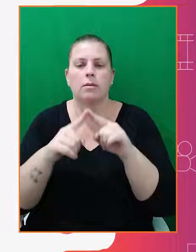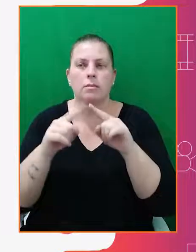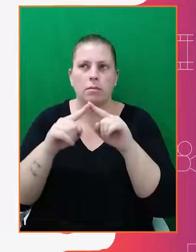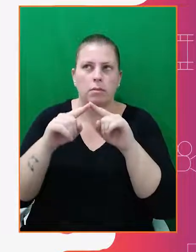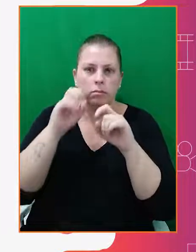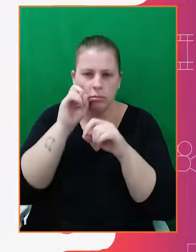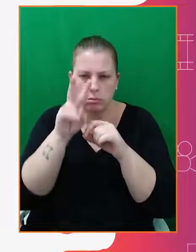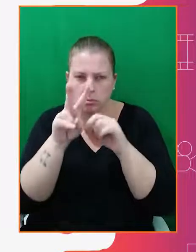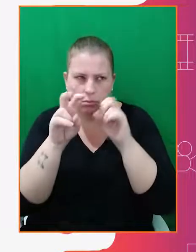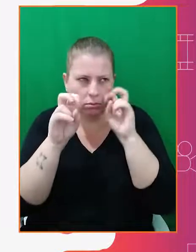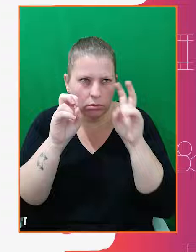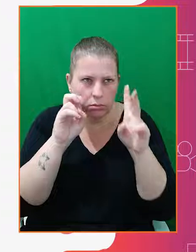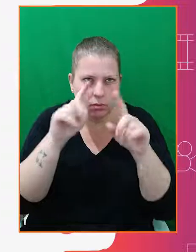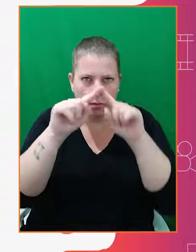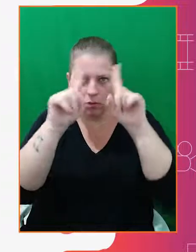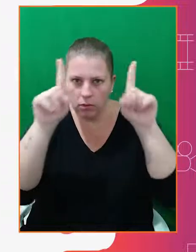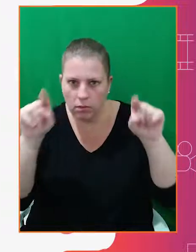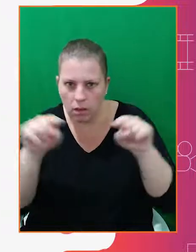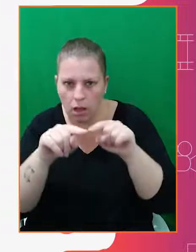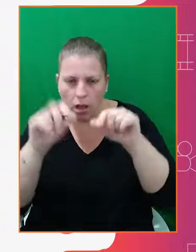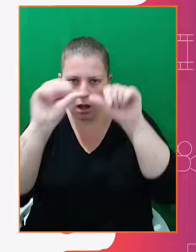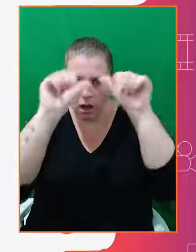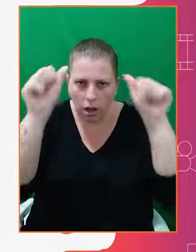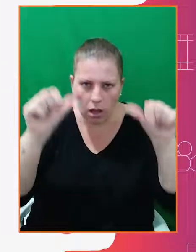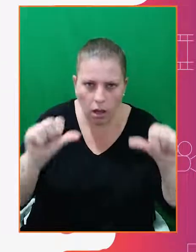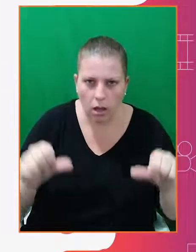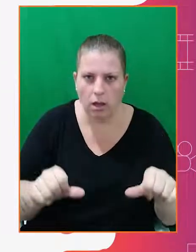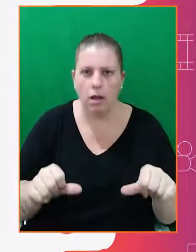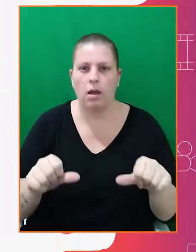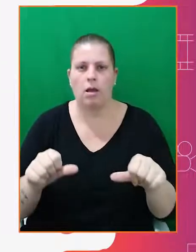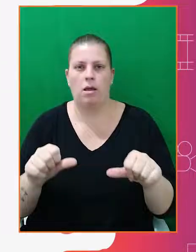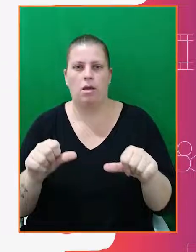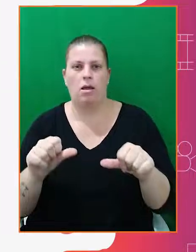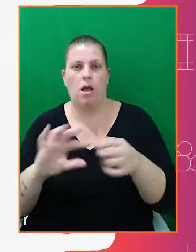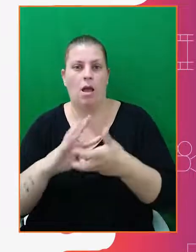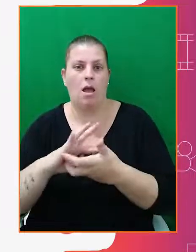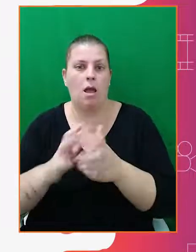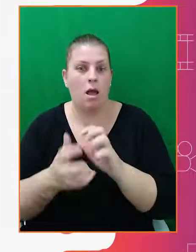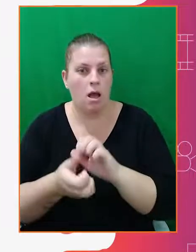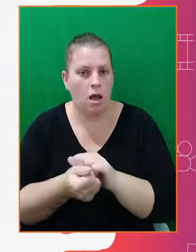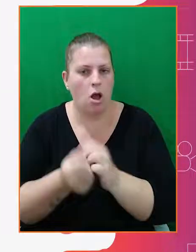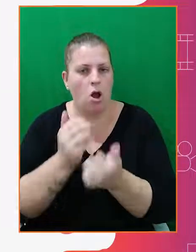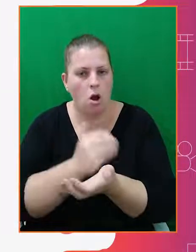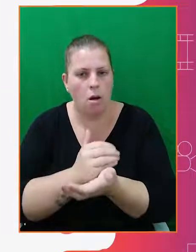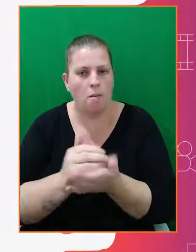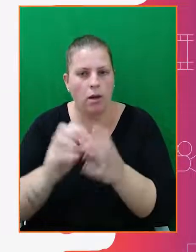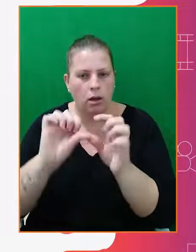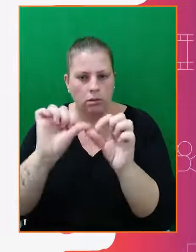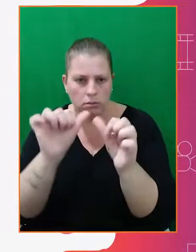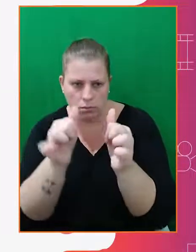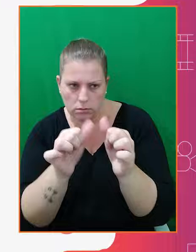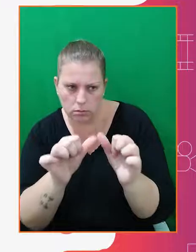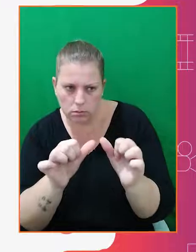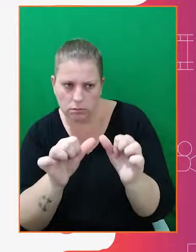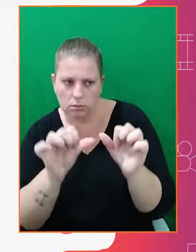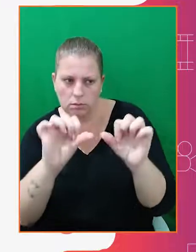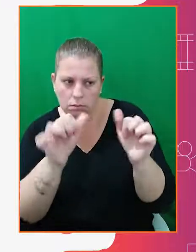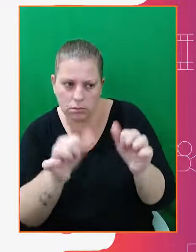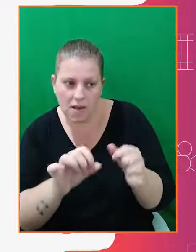concebidos e layoutados anteriormente. Então, através de concepções artísticas, se vai para o processo de modelagem, onde